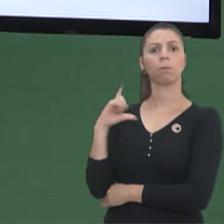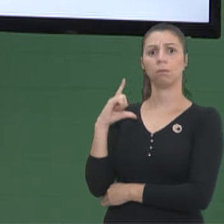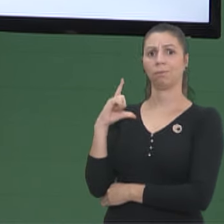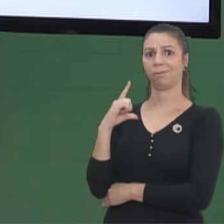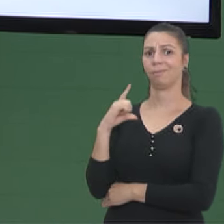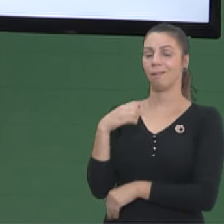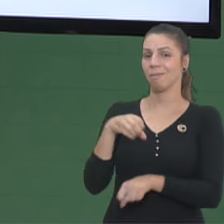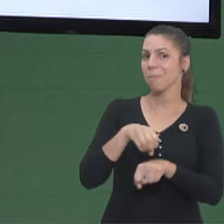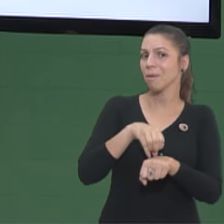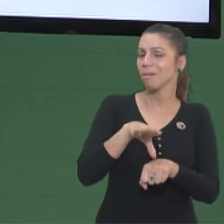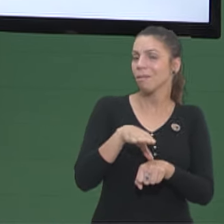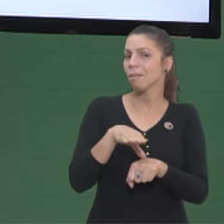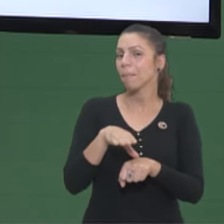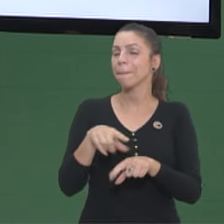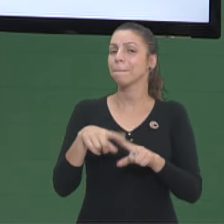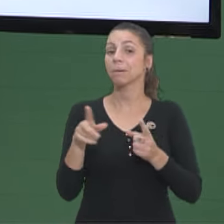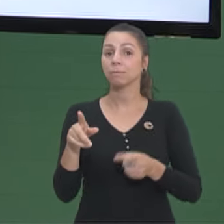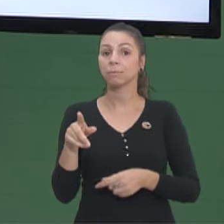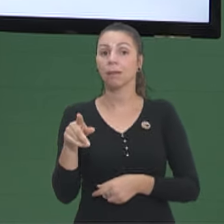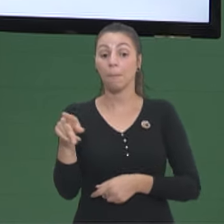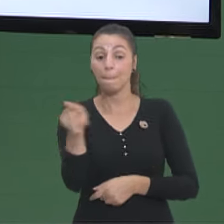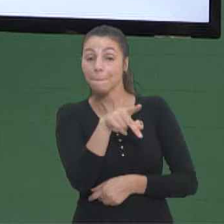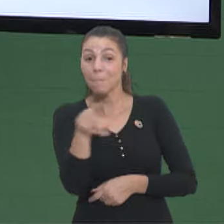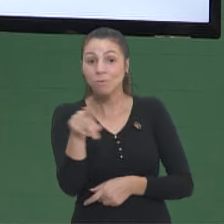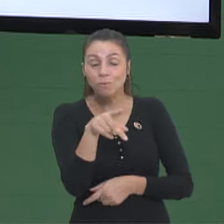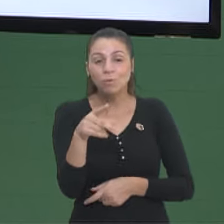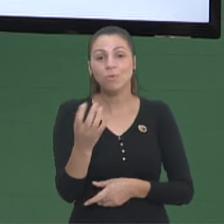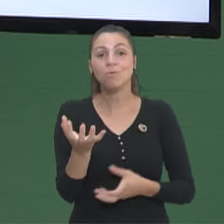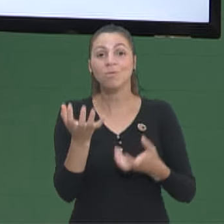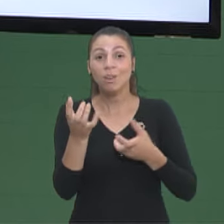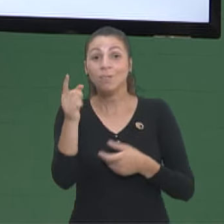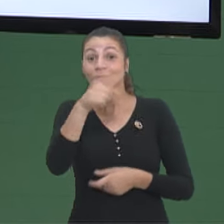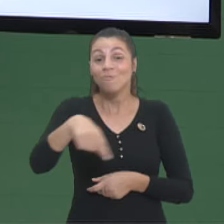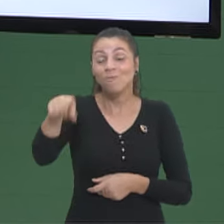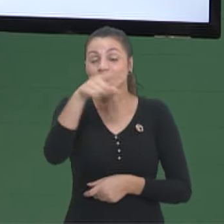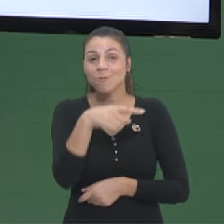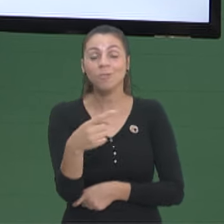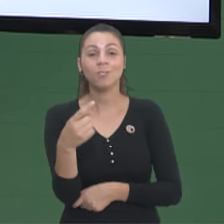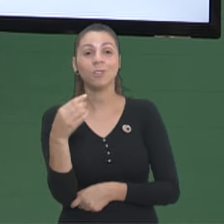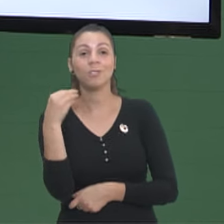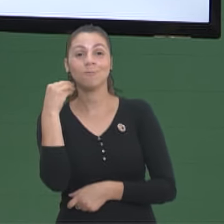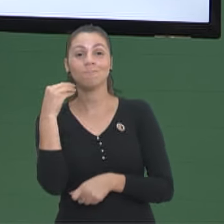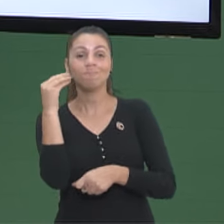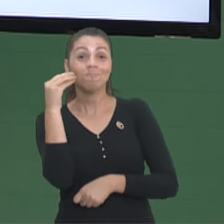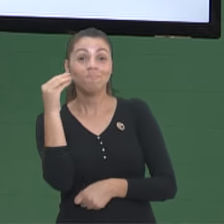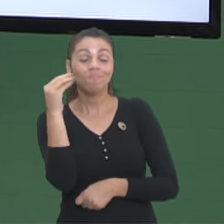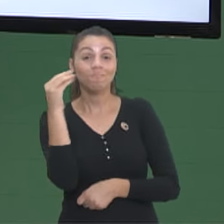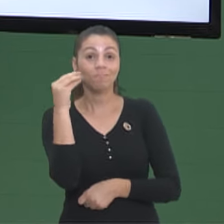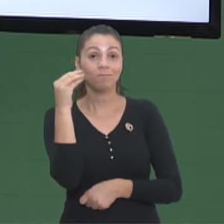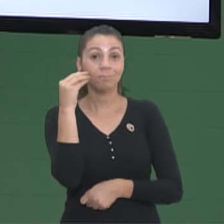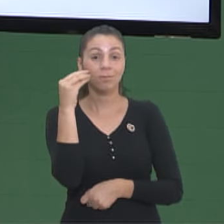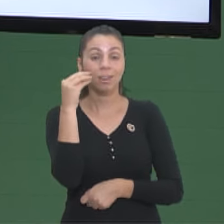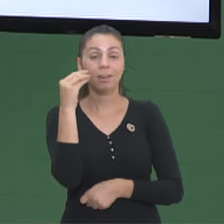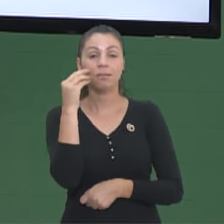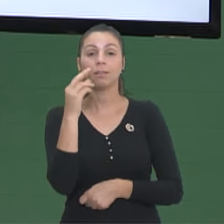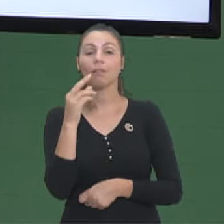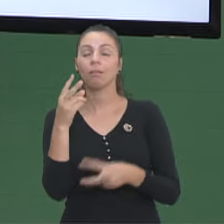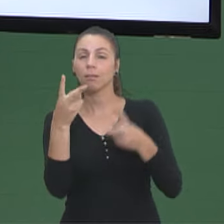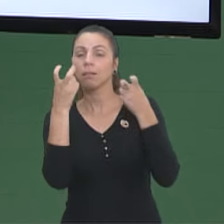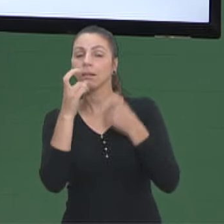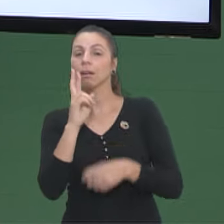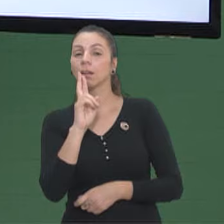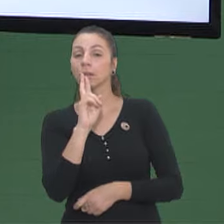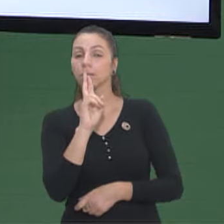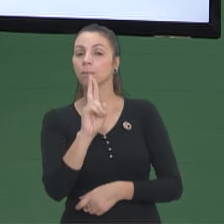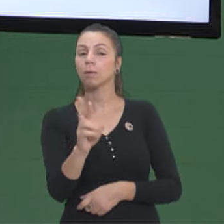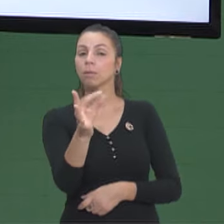aqui, mas a professora quer que você se dedique um pouquinho para observar qual é a resposta certa e por que